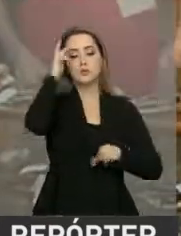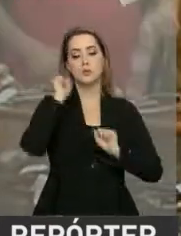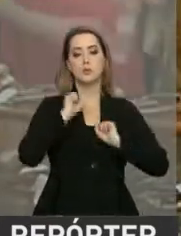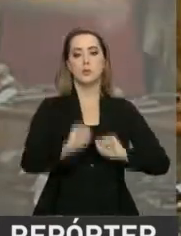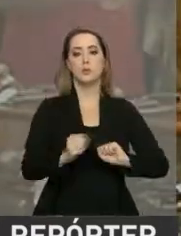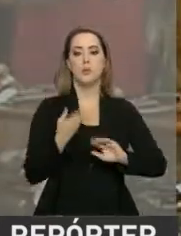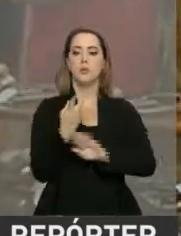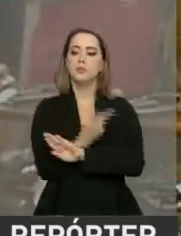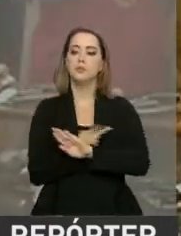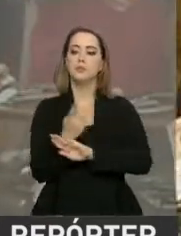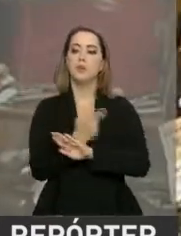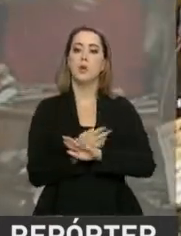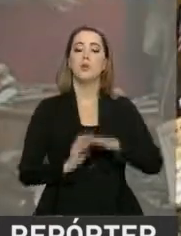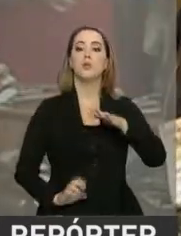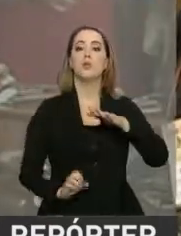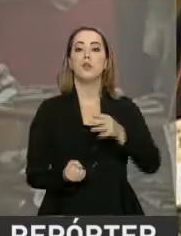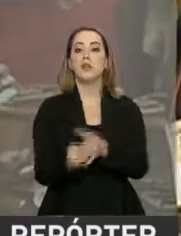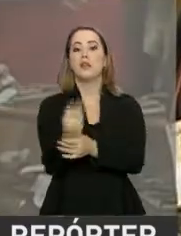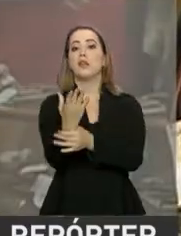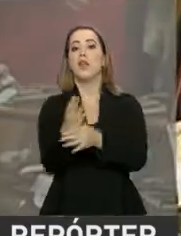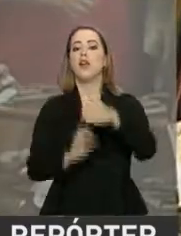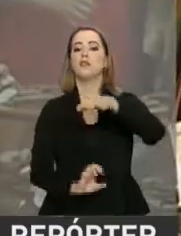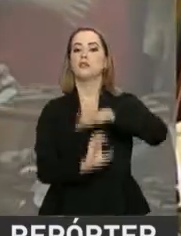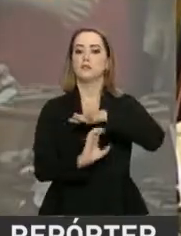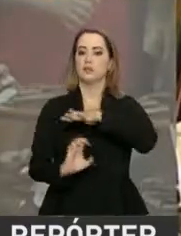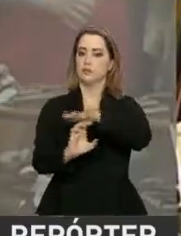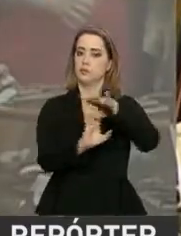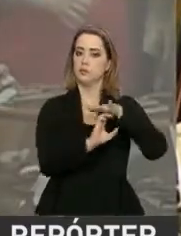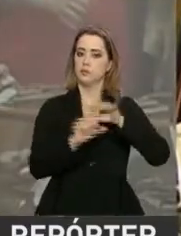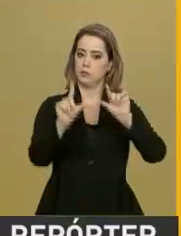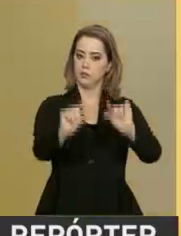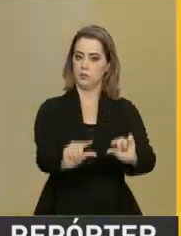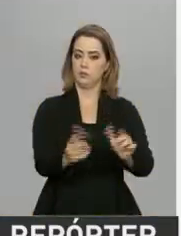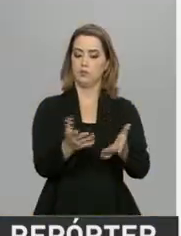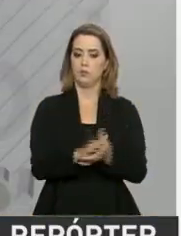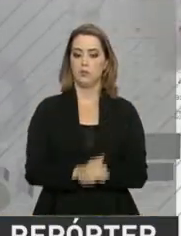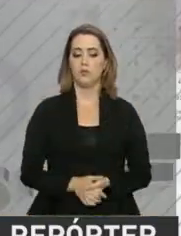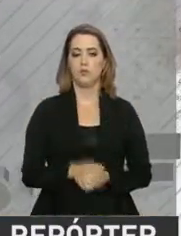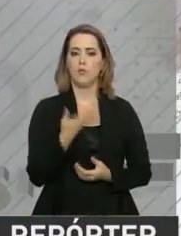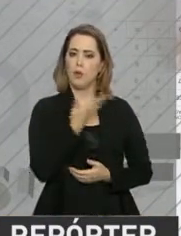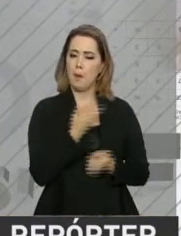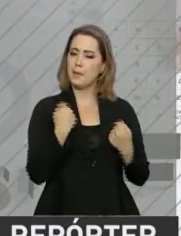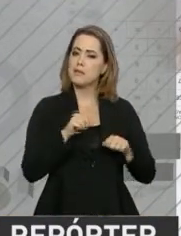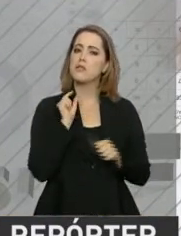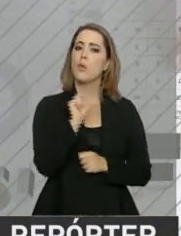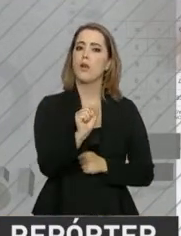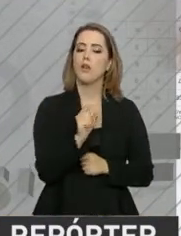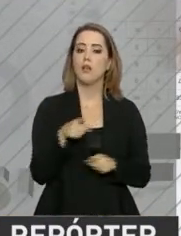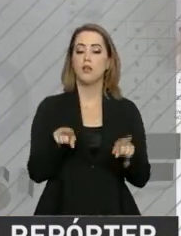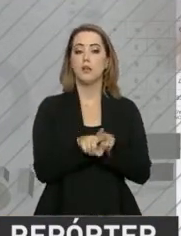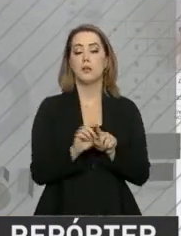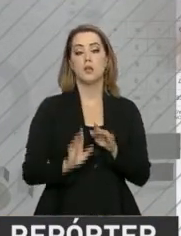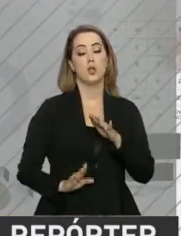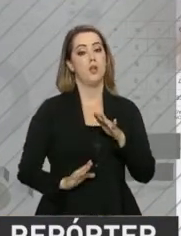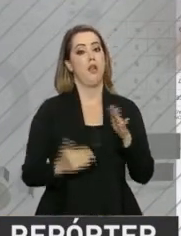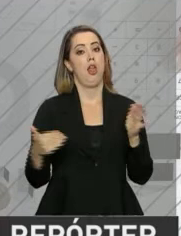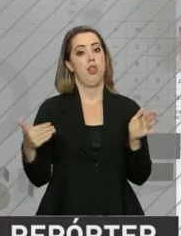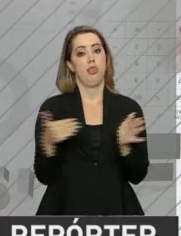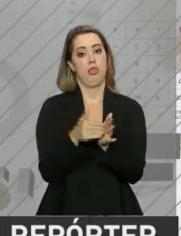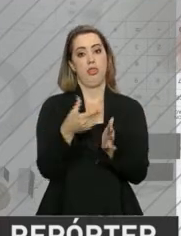que já buscam se formalizar como microempreendedor individual. Para ser MEI, é necessário faturar no máximo